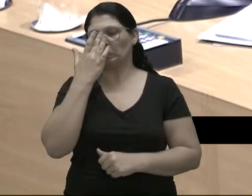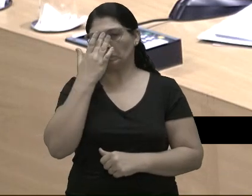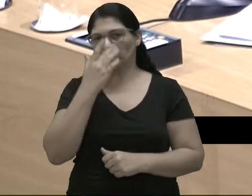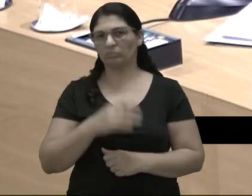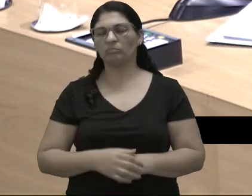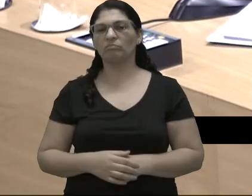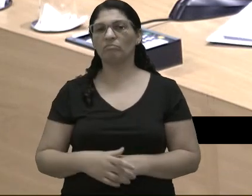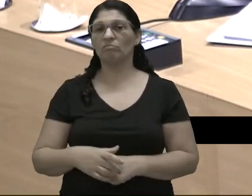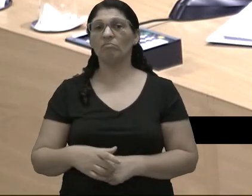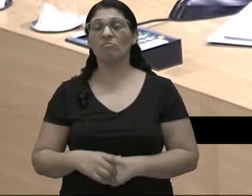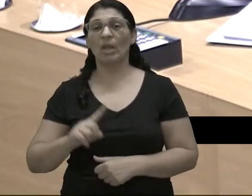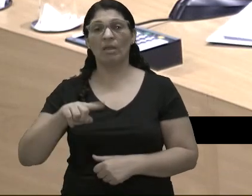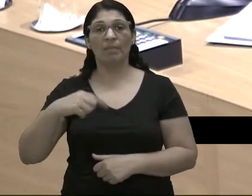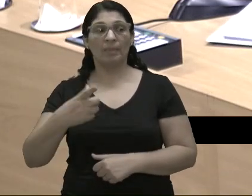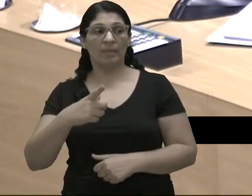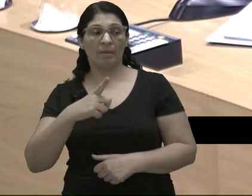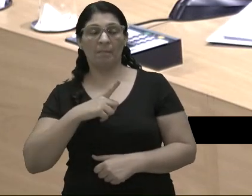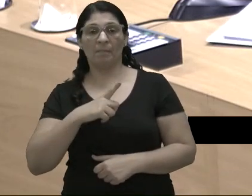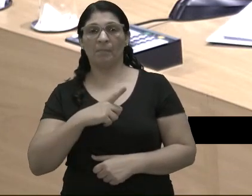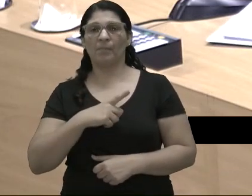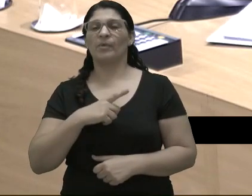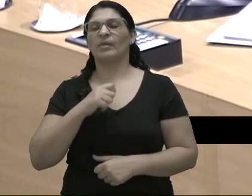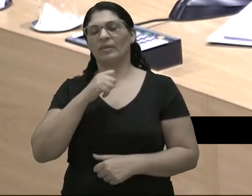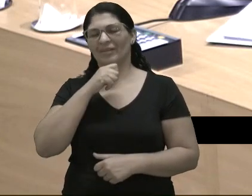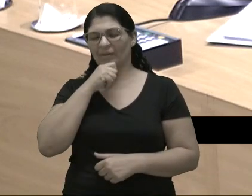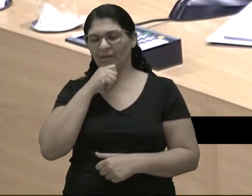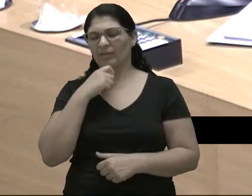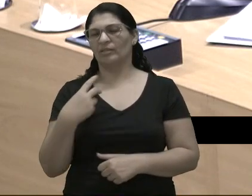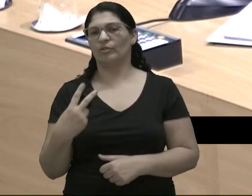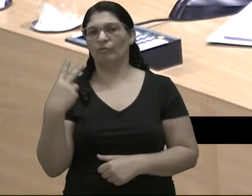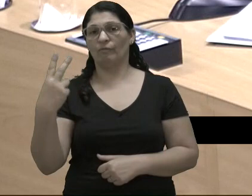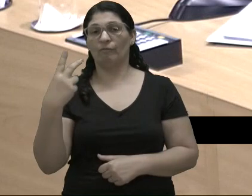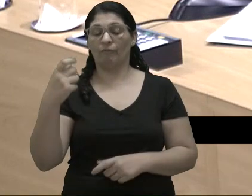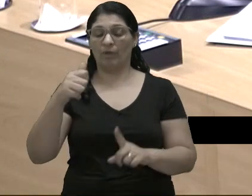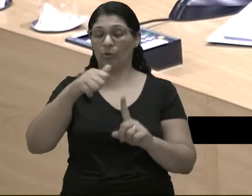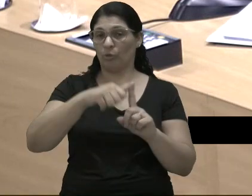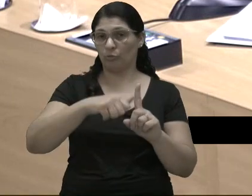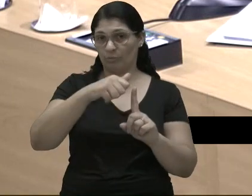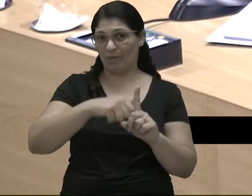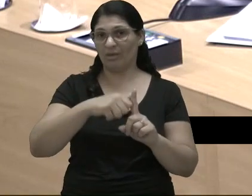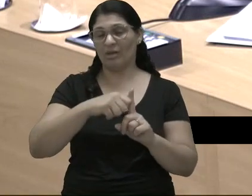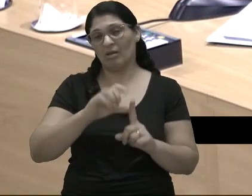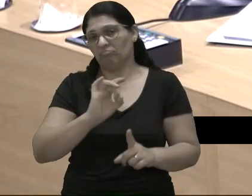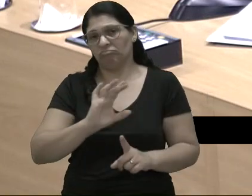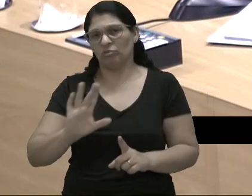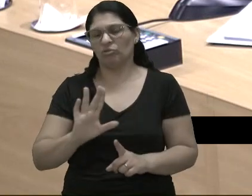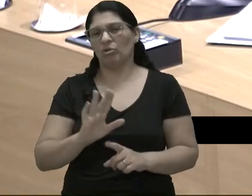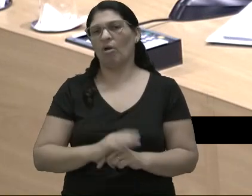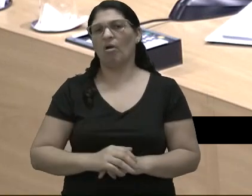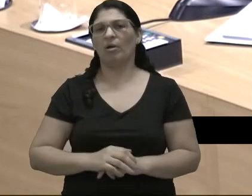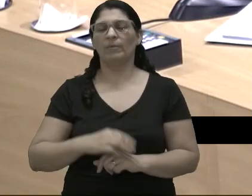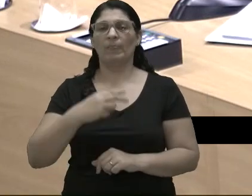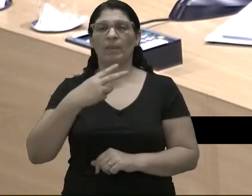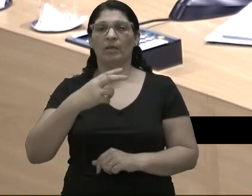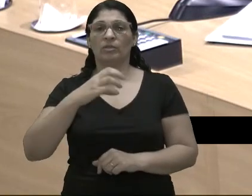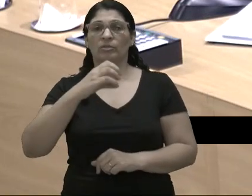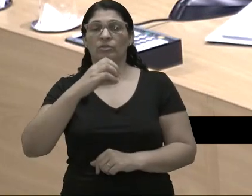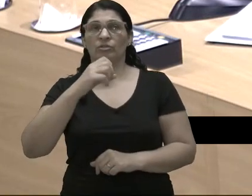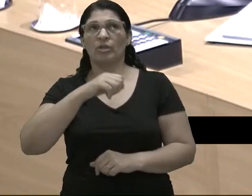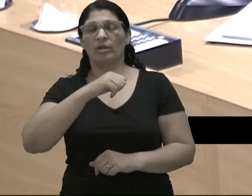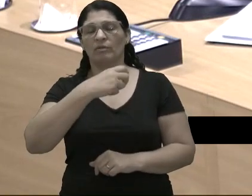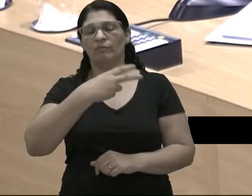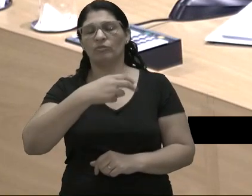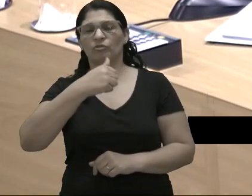em aberto, né? Devido à proporcionalidade do mês prestado, né? Então lá os fechamentos são de 21 a 20